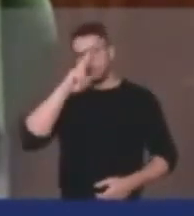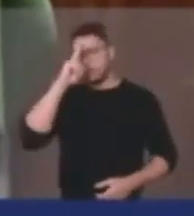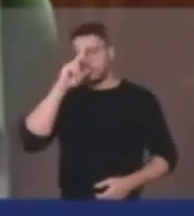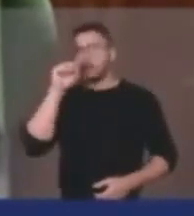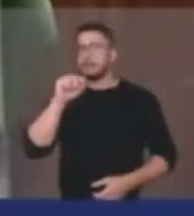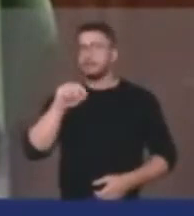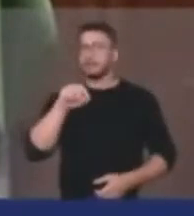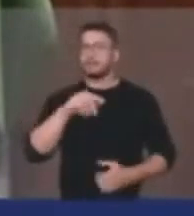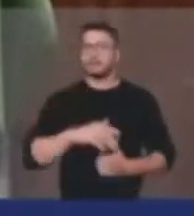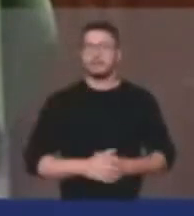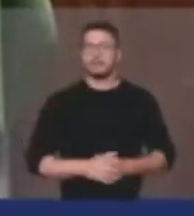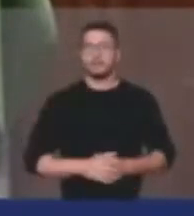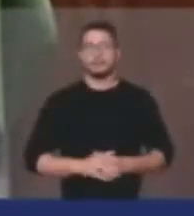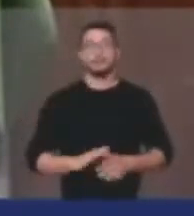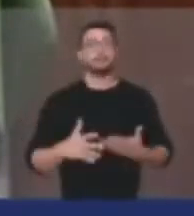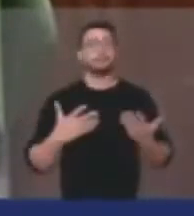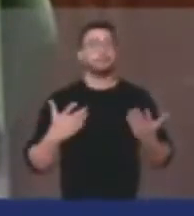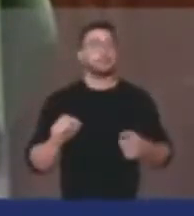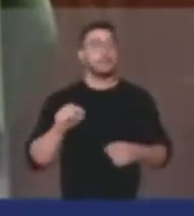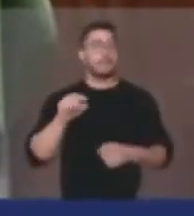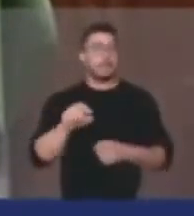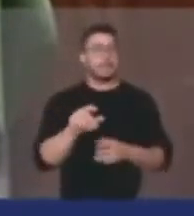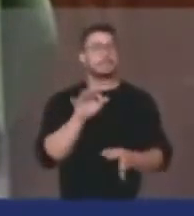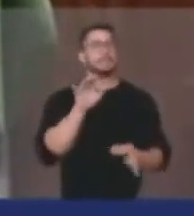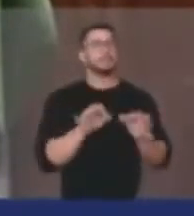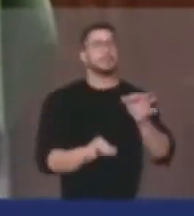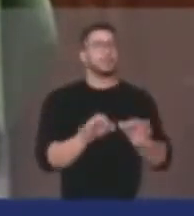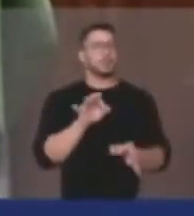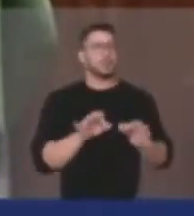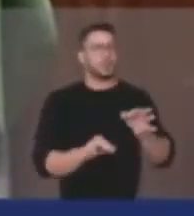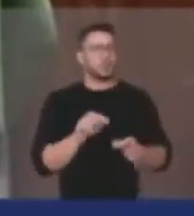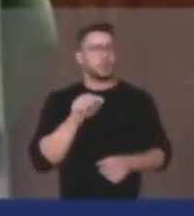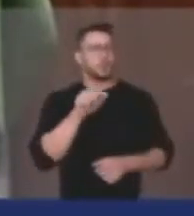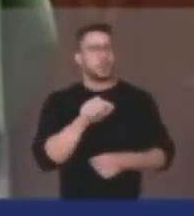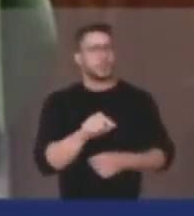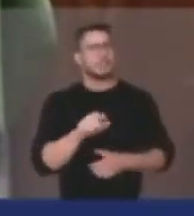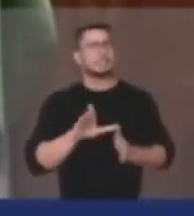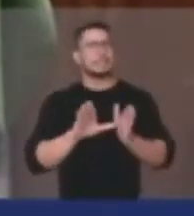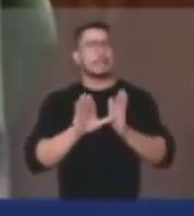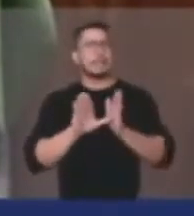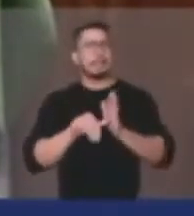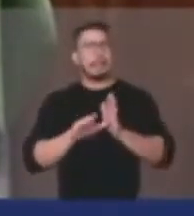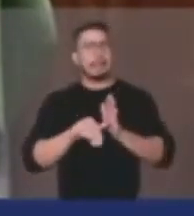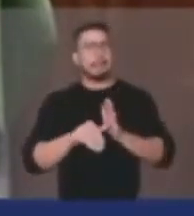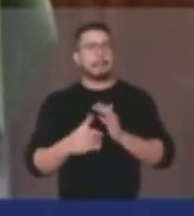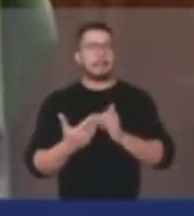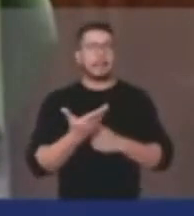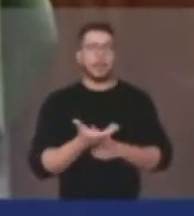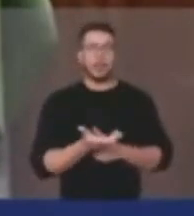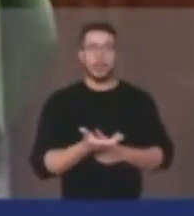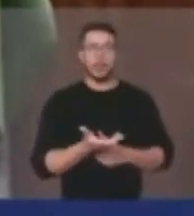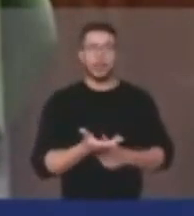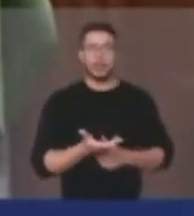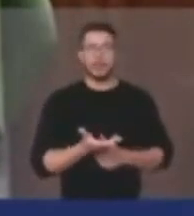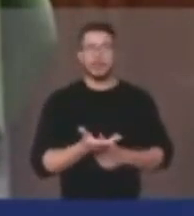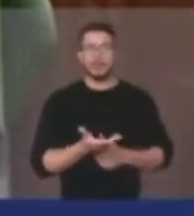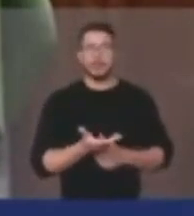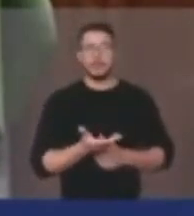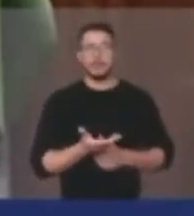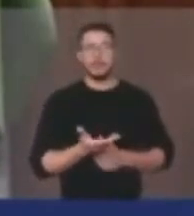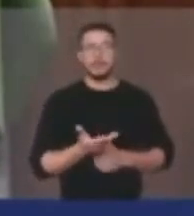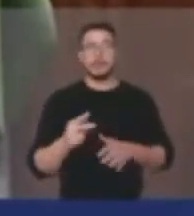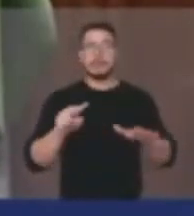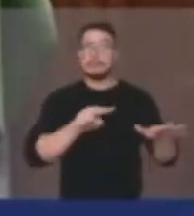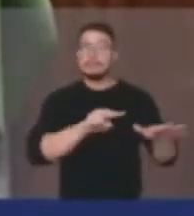juiz, considerado um juiz suspeito, um juiz ladrão pelo Supremo Tribunal Federal, na semana da